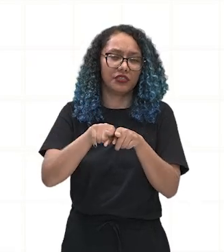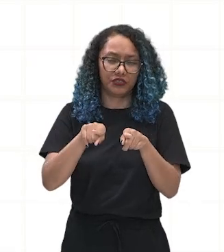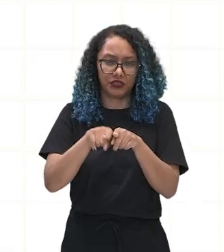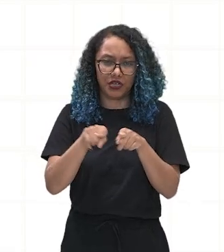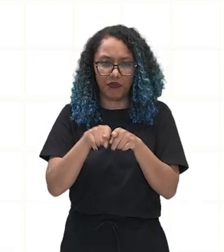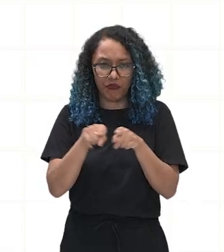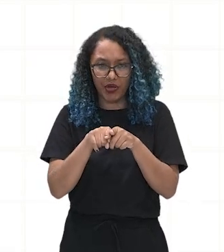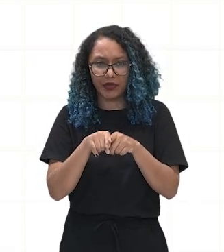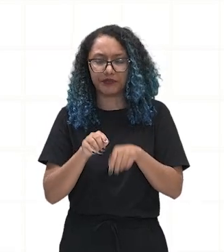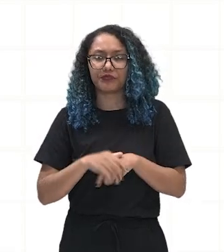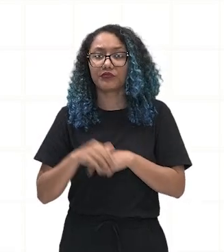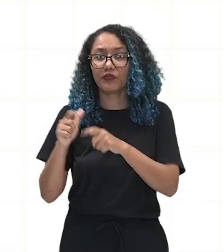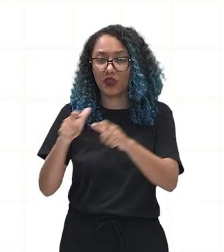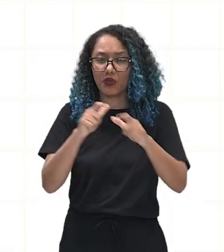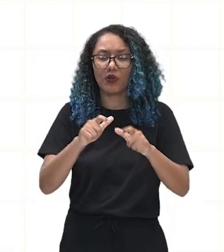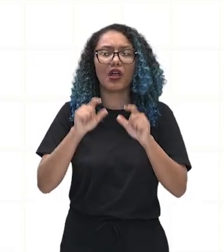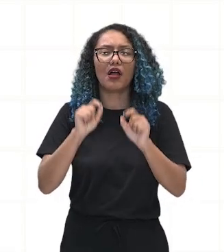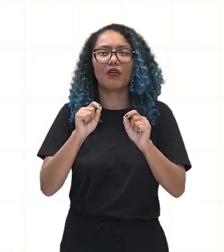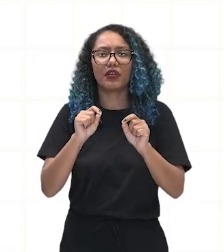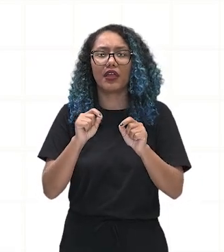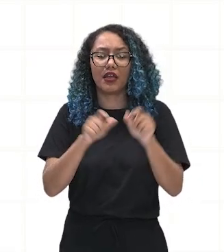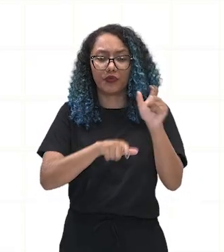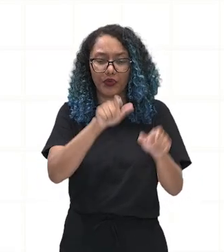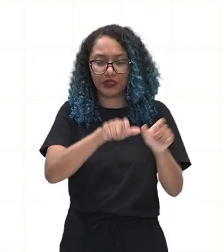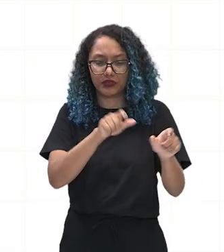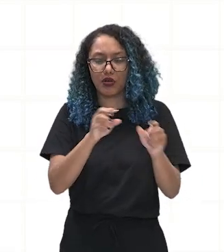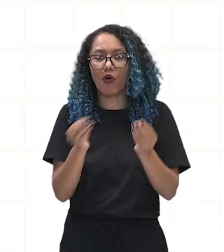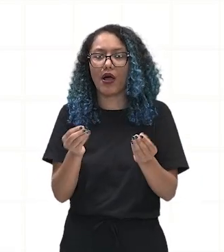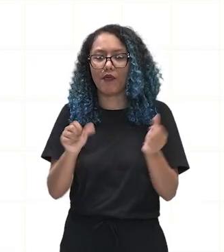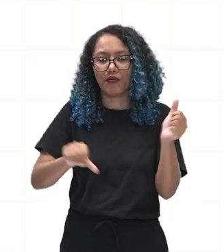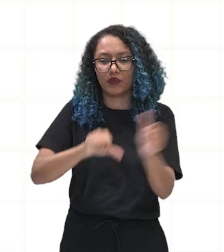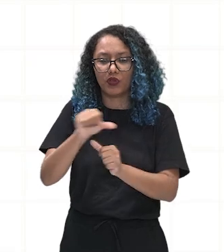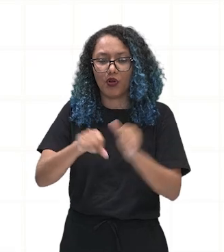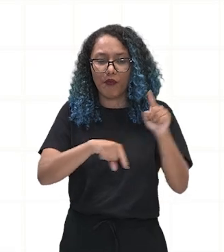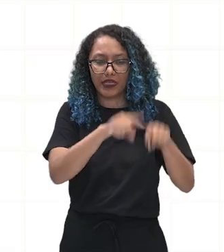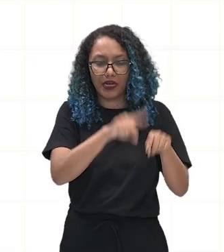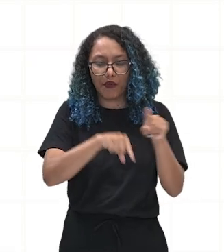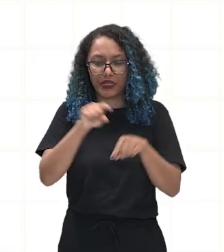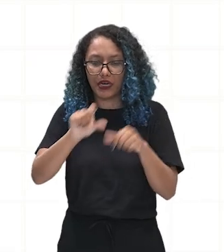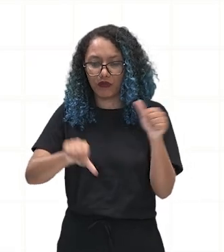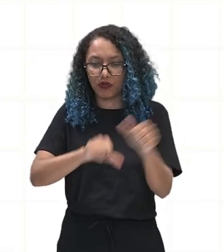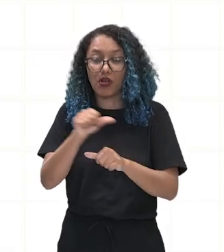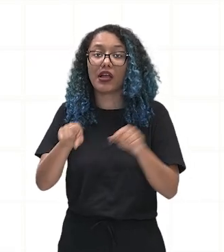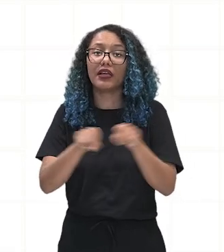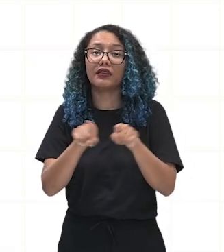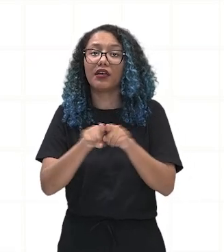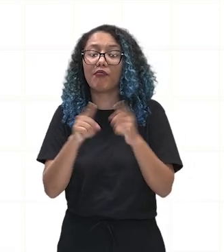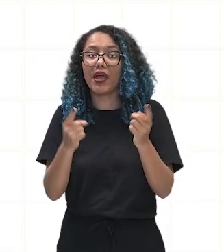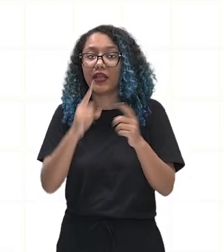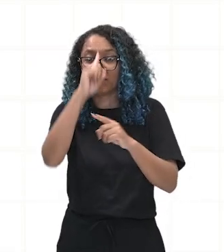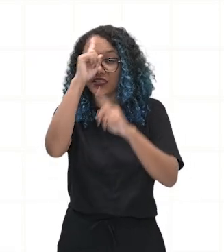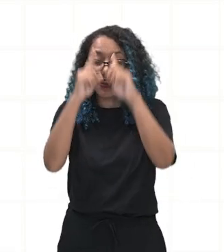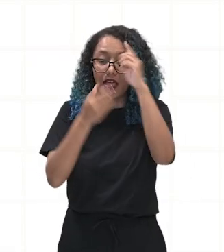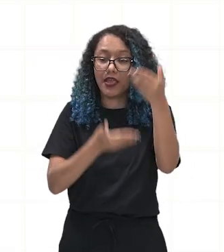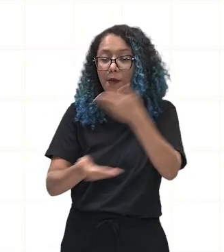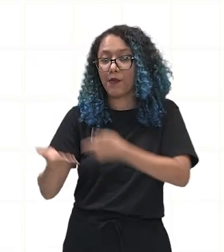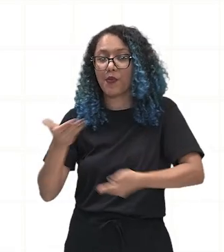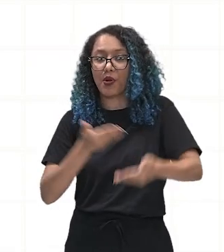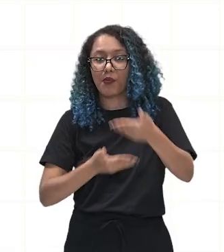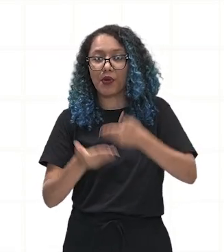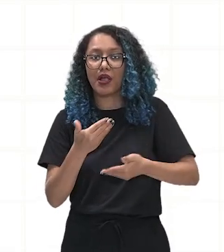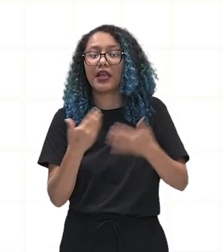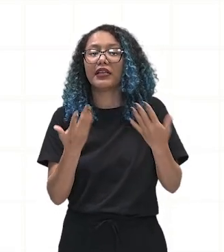lugares onde as pessoas trocavam mercadorias e ideias. E isso ajudou a economia a crescer e as pessoas